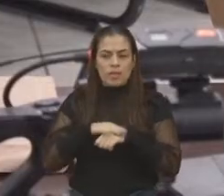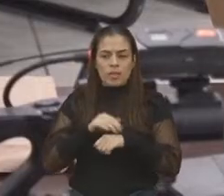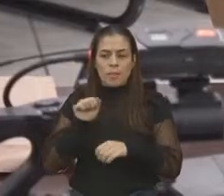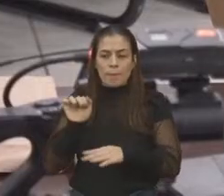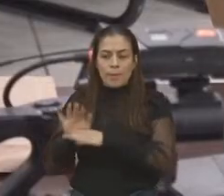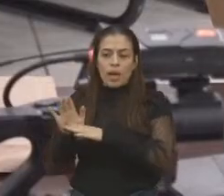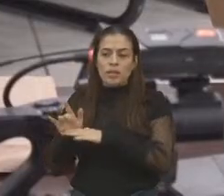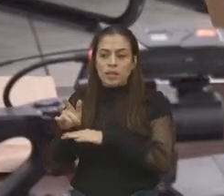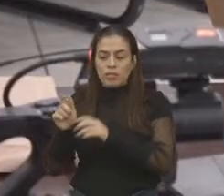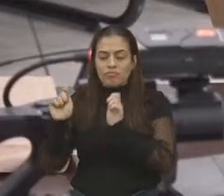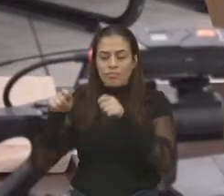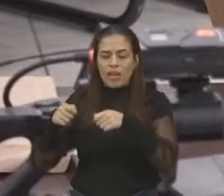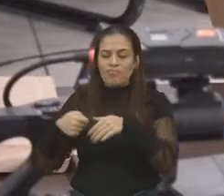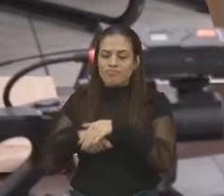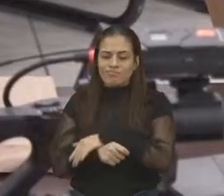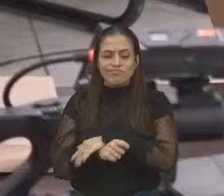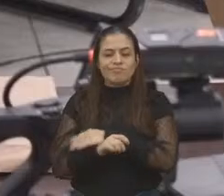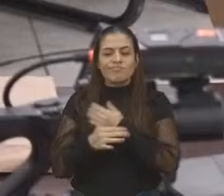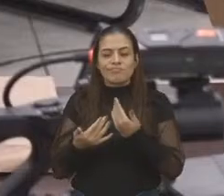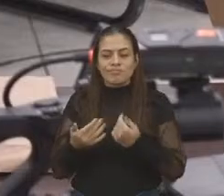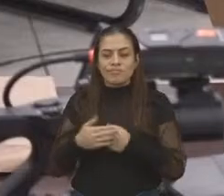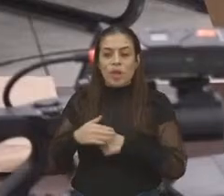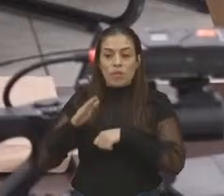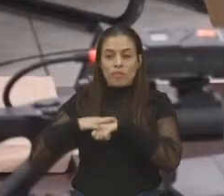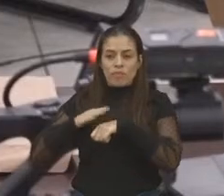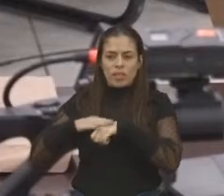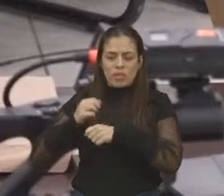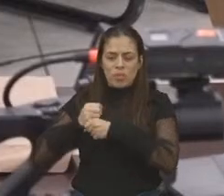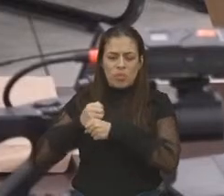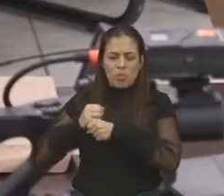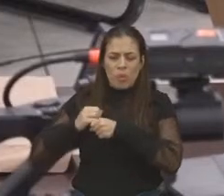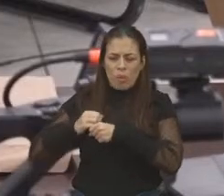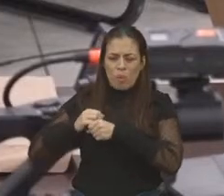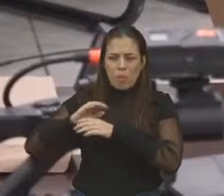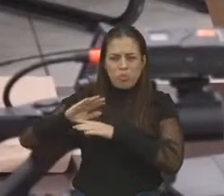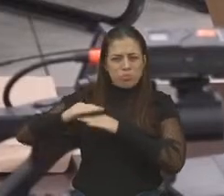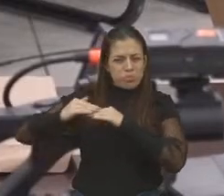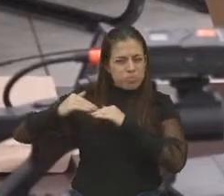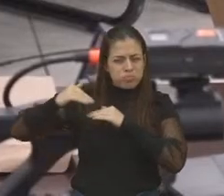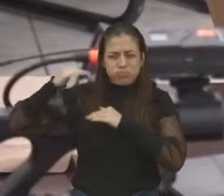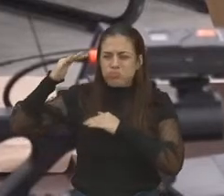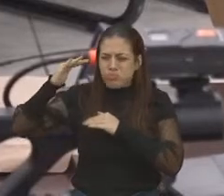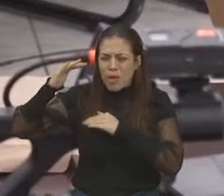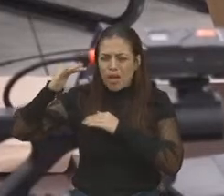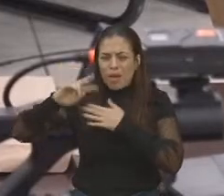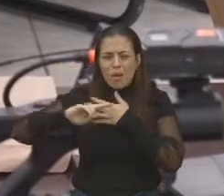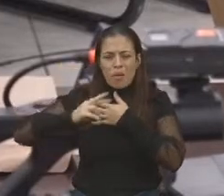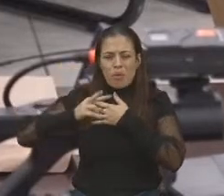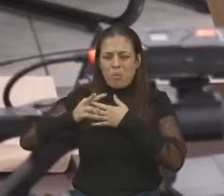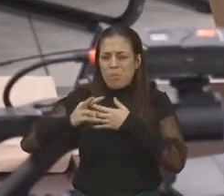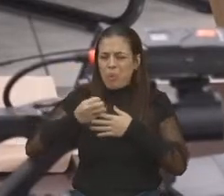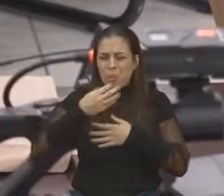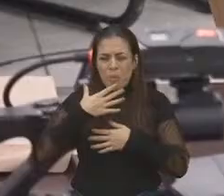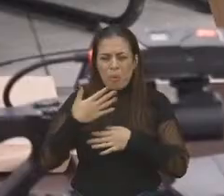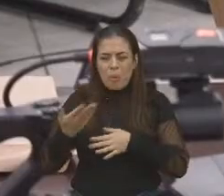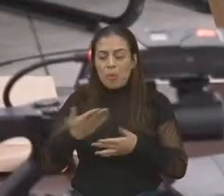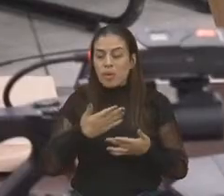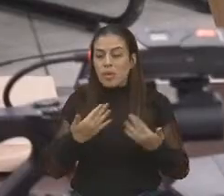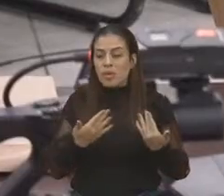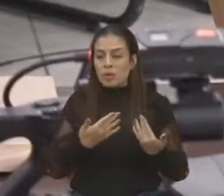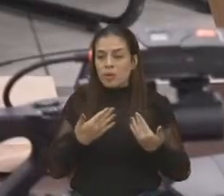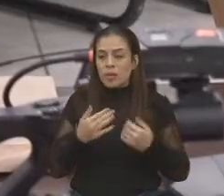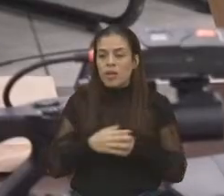retiram a capacidade de investimento. As obras foram feitas com o dobro do preço, não teve efeito desejado, e agora a cidade aqui, ó,